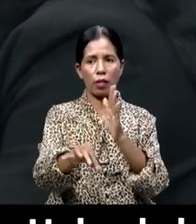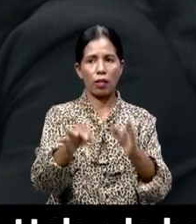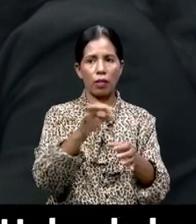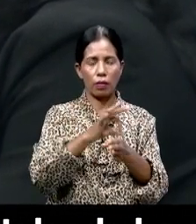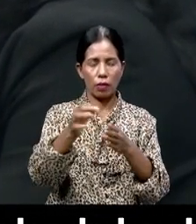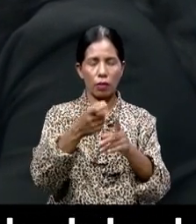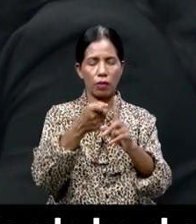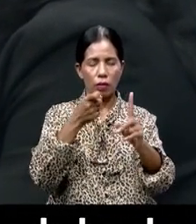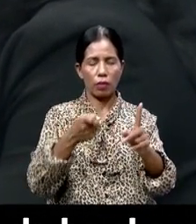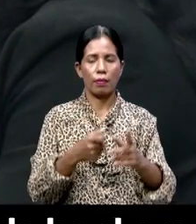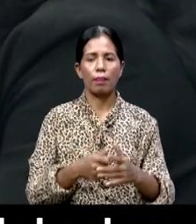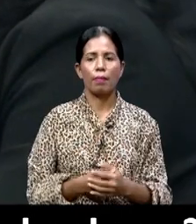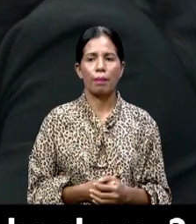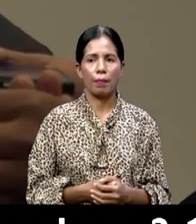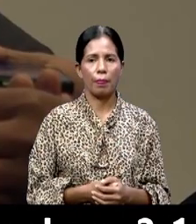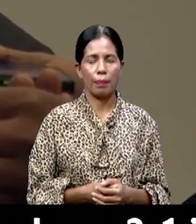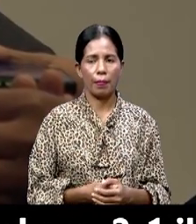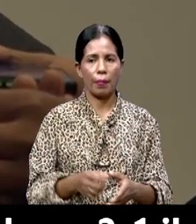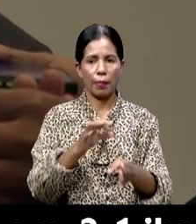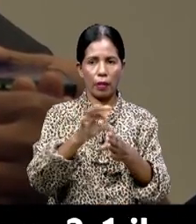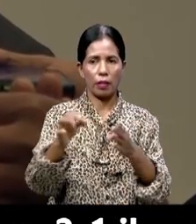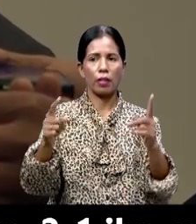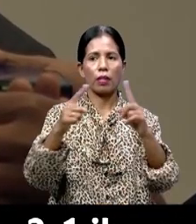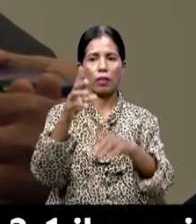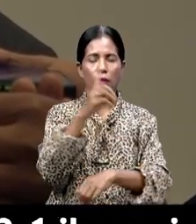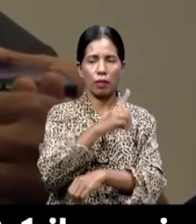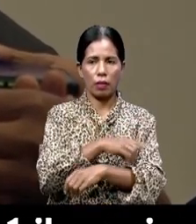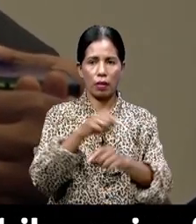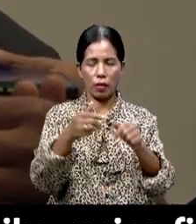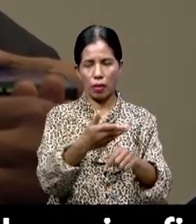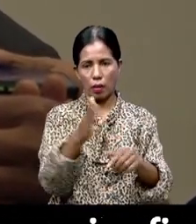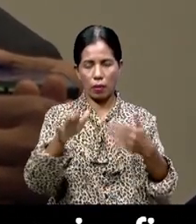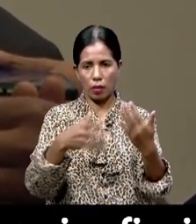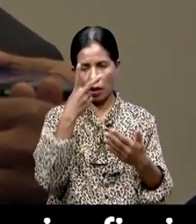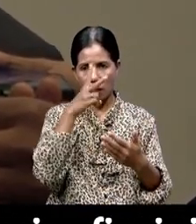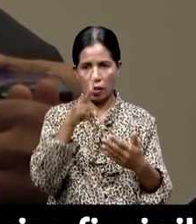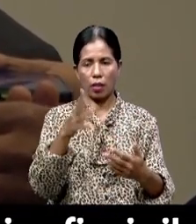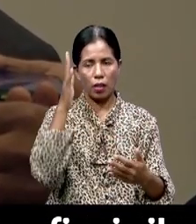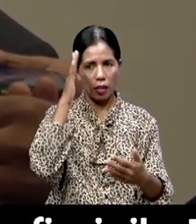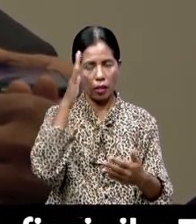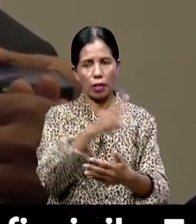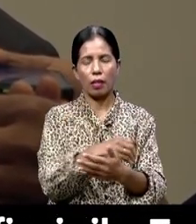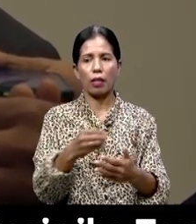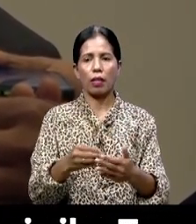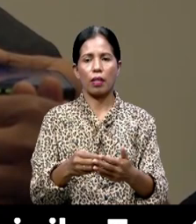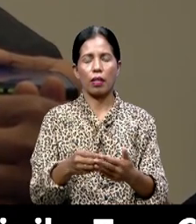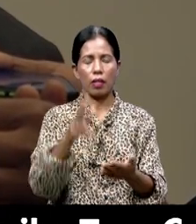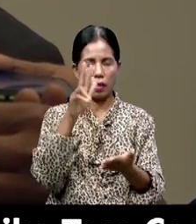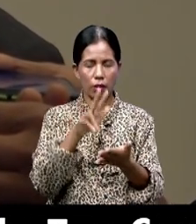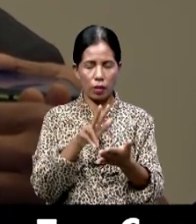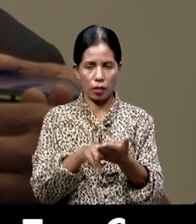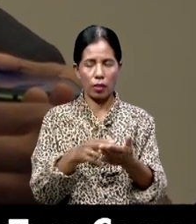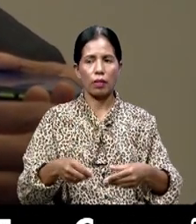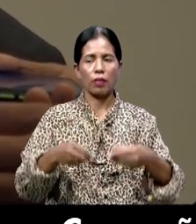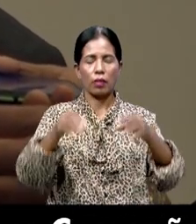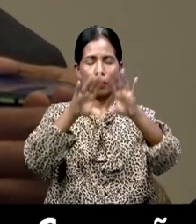centro Hiracne. Centro Cira NB, maca ohing. E ane ita bot sira kompanya balu nebe maka akreditasaun